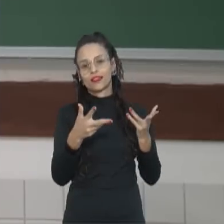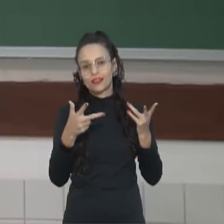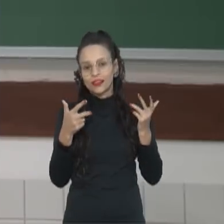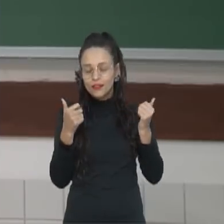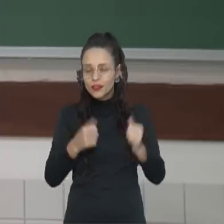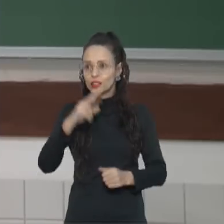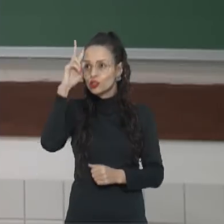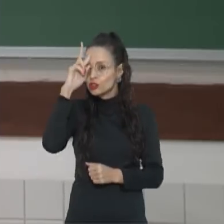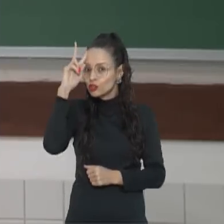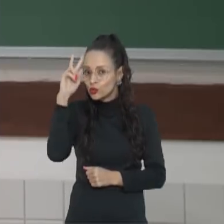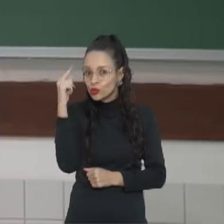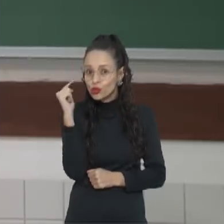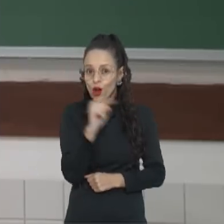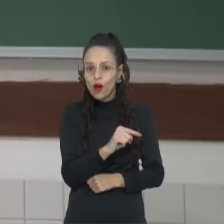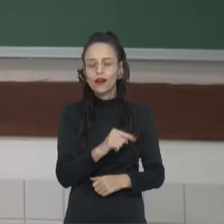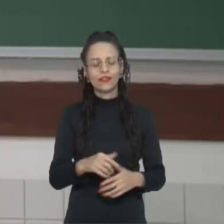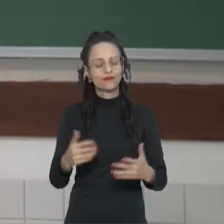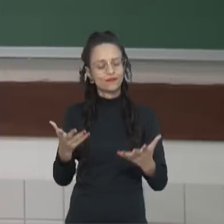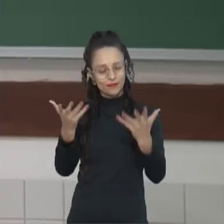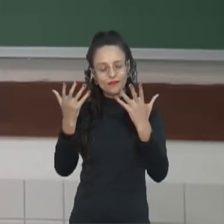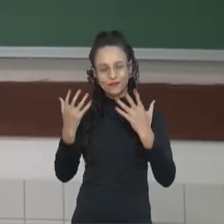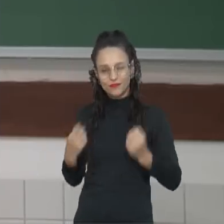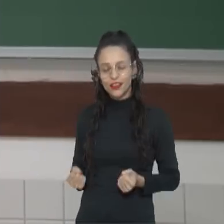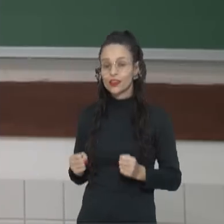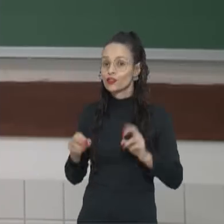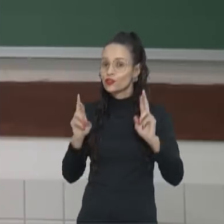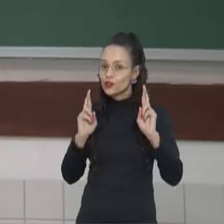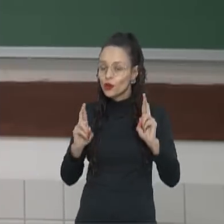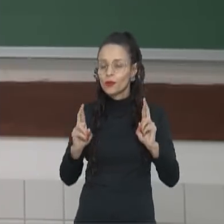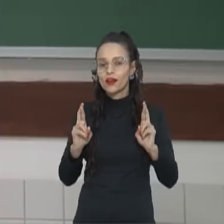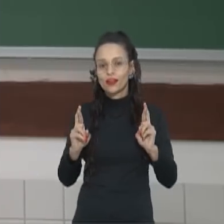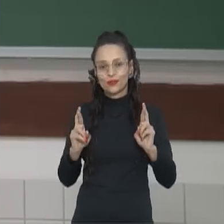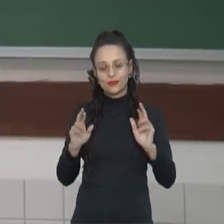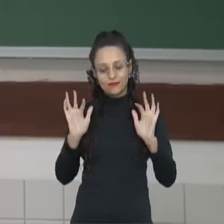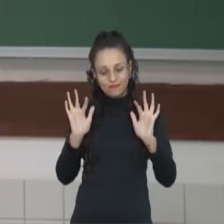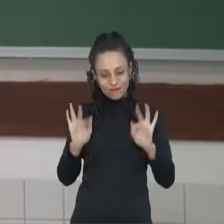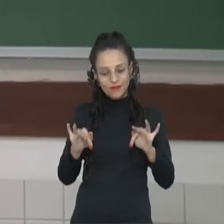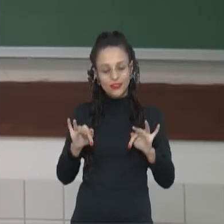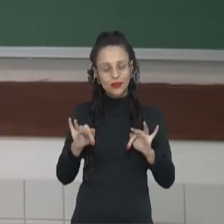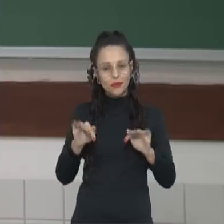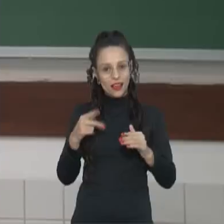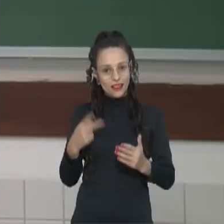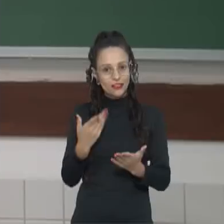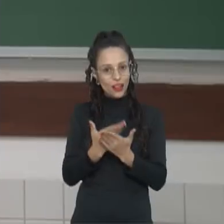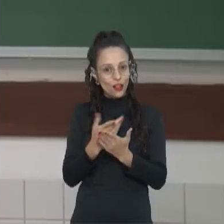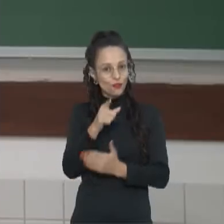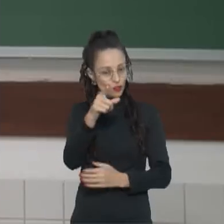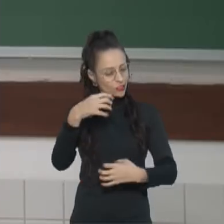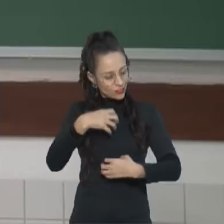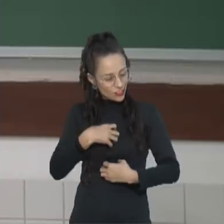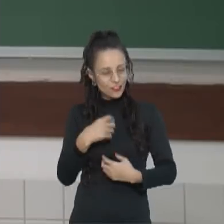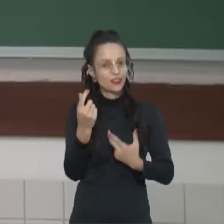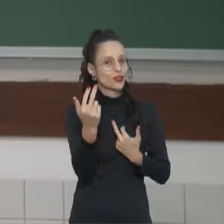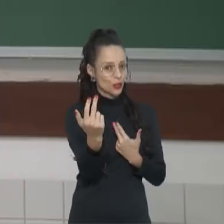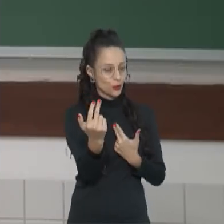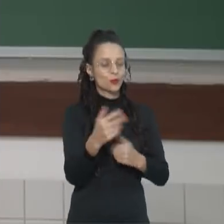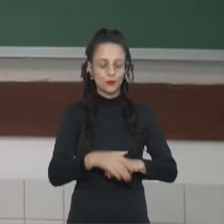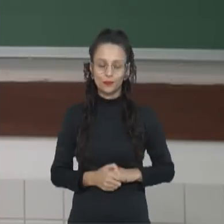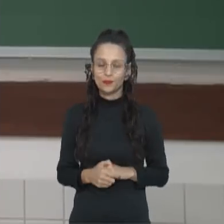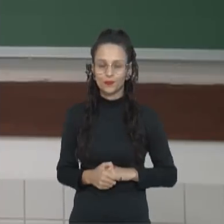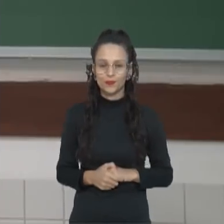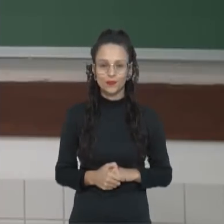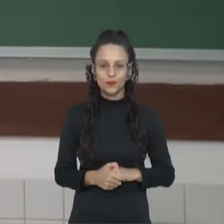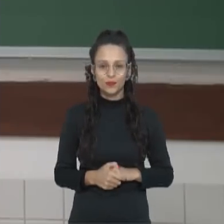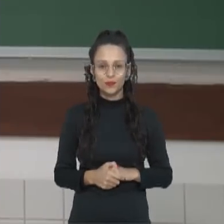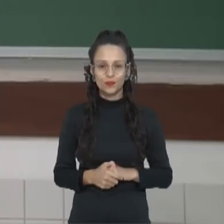que história. Embarquem nessa e espero terminar essa aula com esse sentimento aí na casa de vocês, no coração de vocês também aí, da